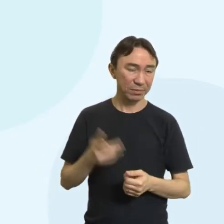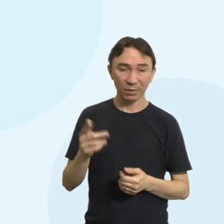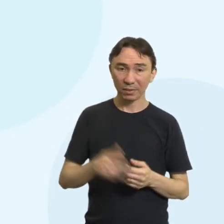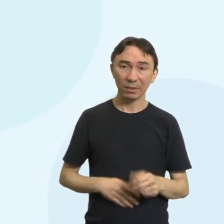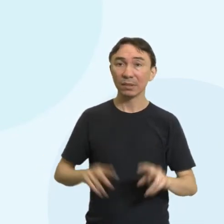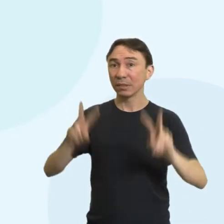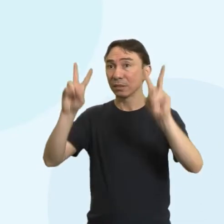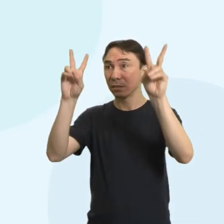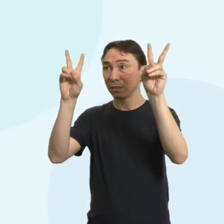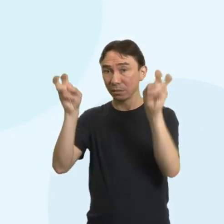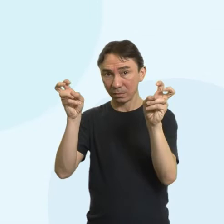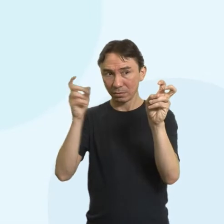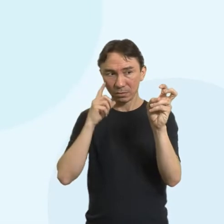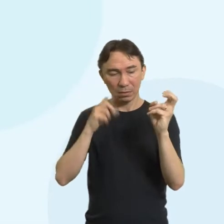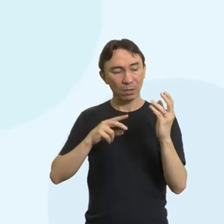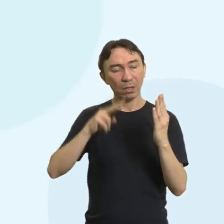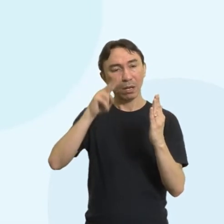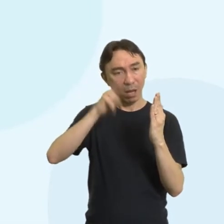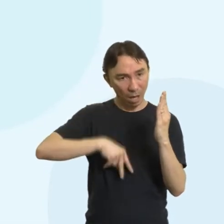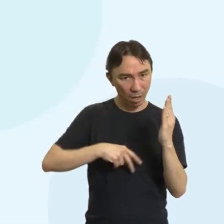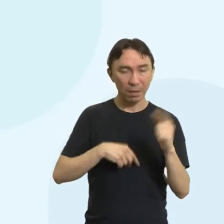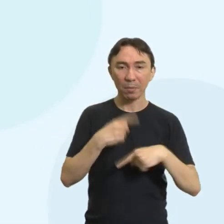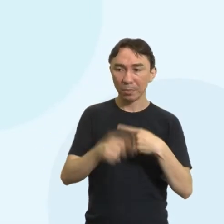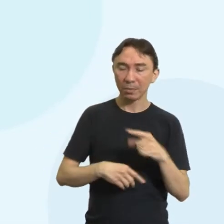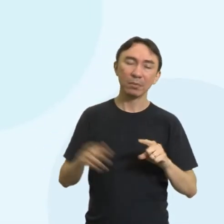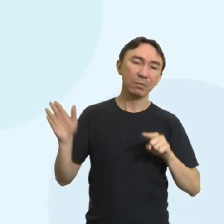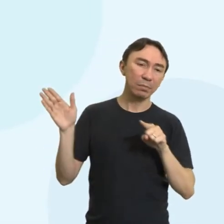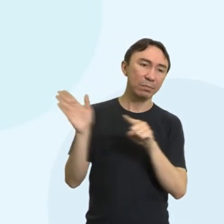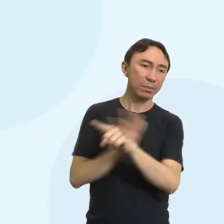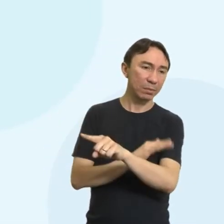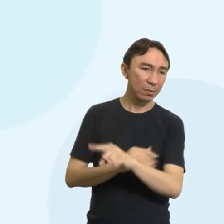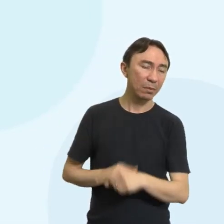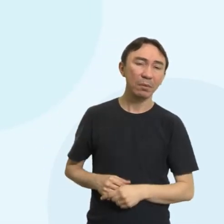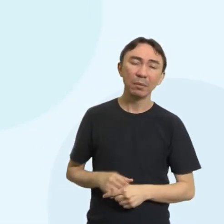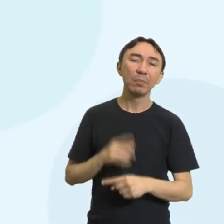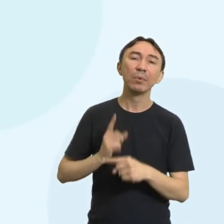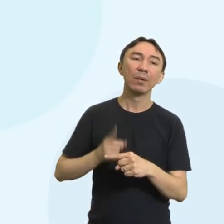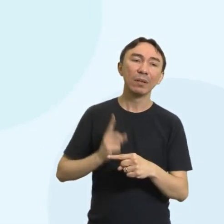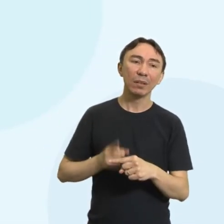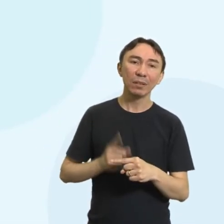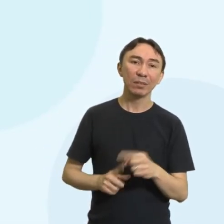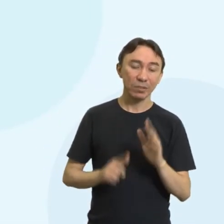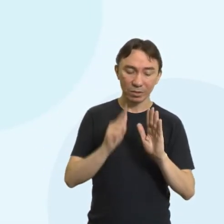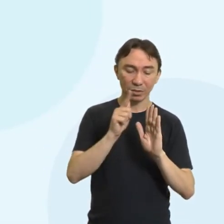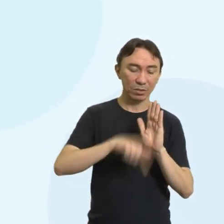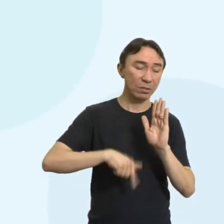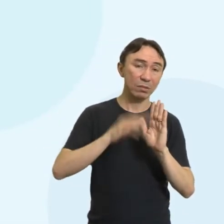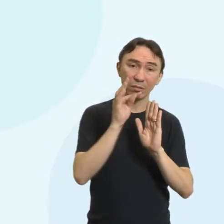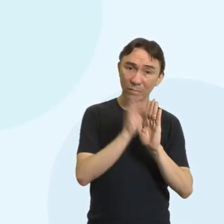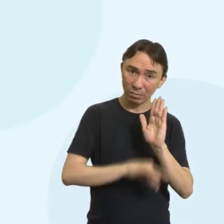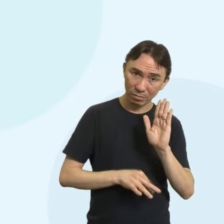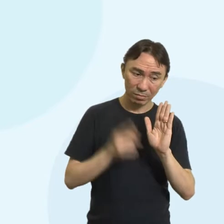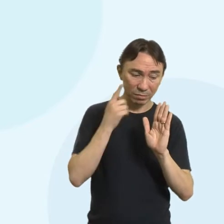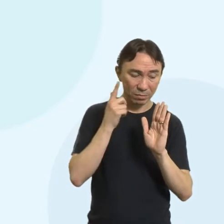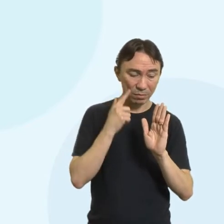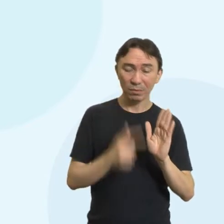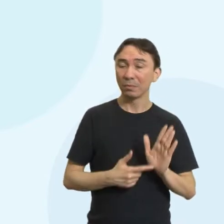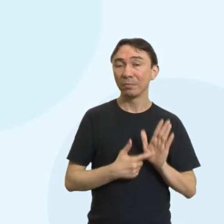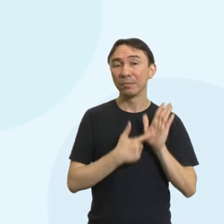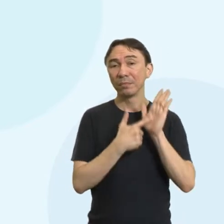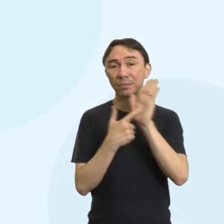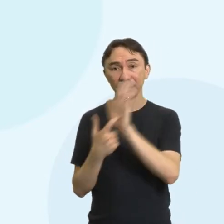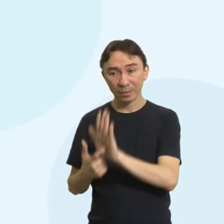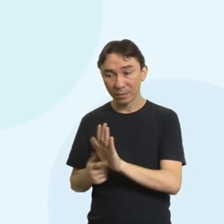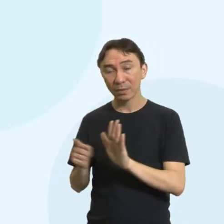enfim, e farão a pergunta na sequência, tá? Pra quê? Pra apresentar esse gênero, né? Pra que os meninos e